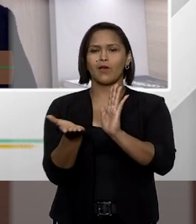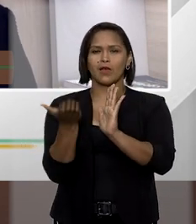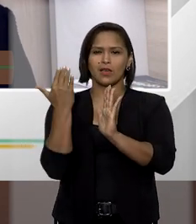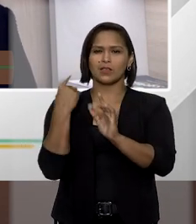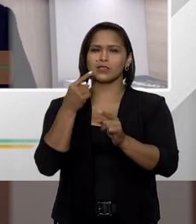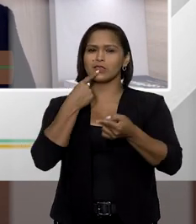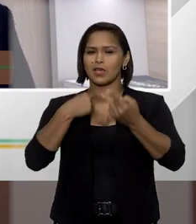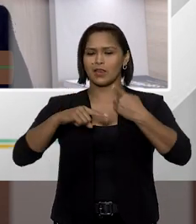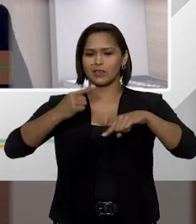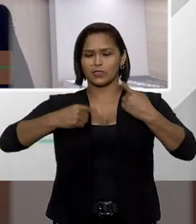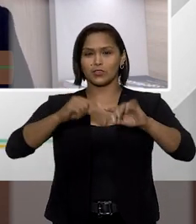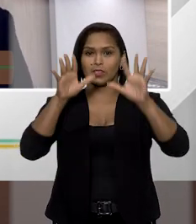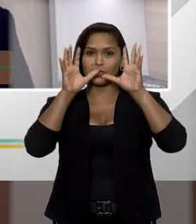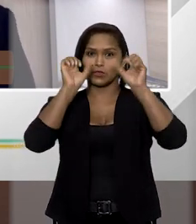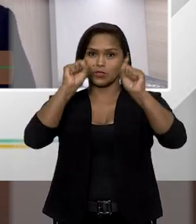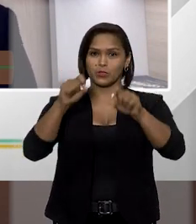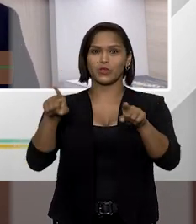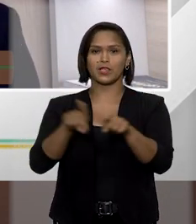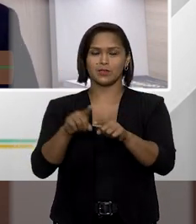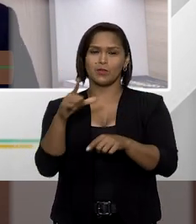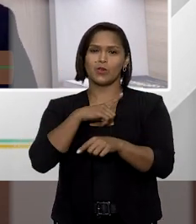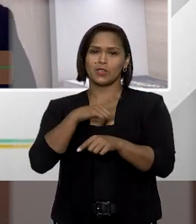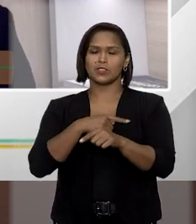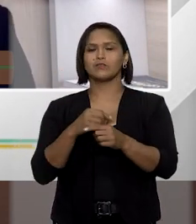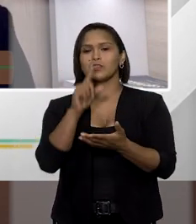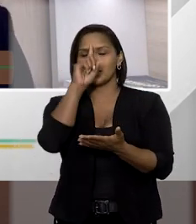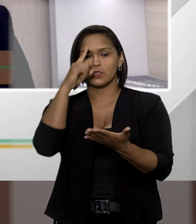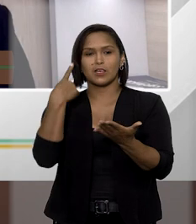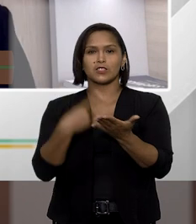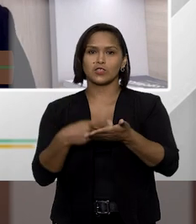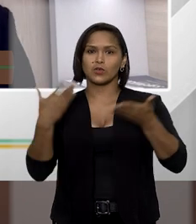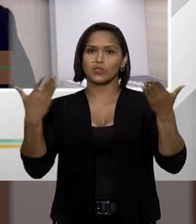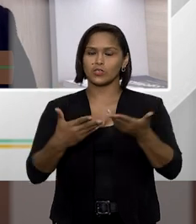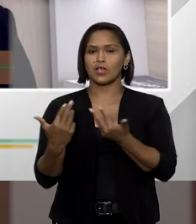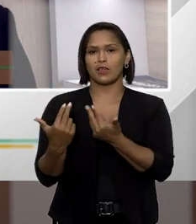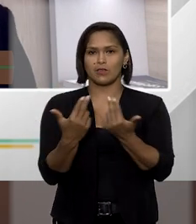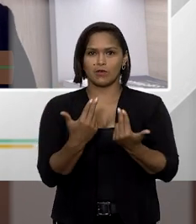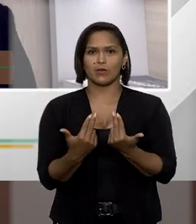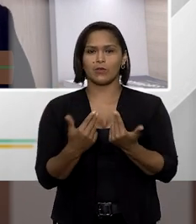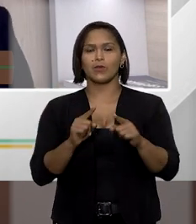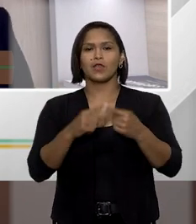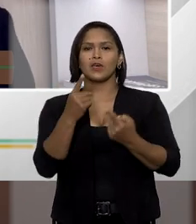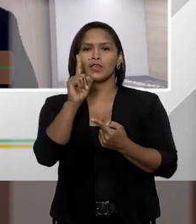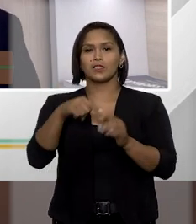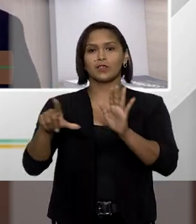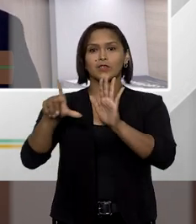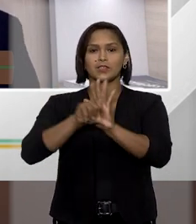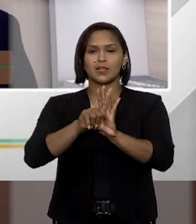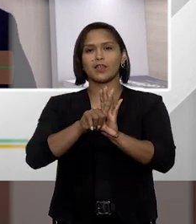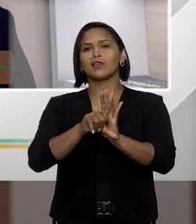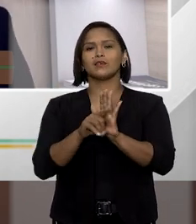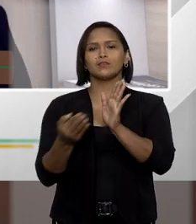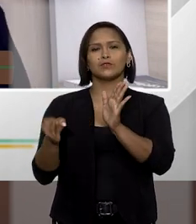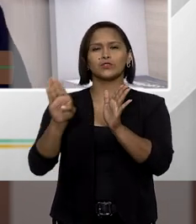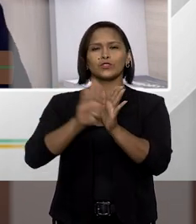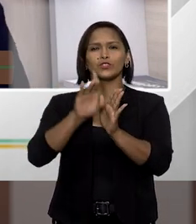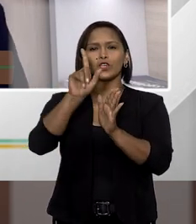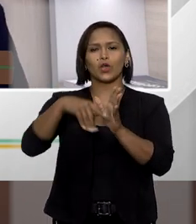muito questionado nos tribunais, embora houvesse decisões já nesse sentido. Então, esta lei